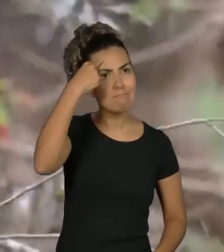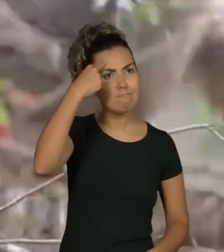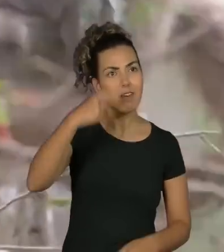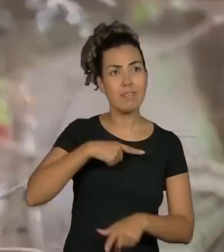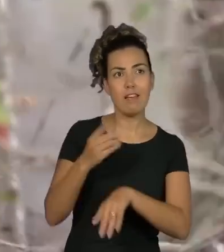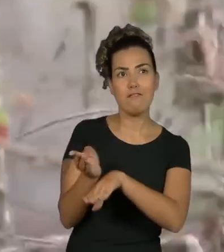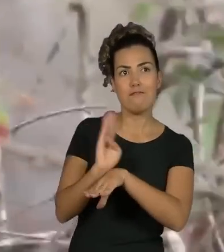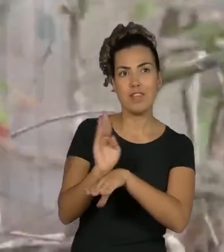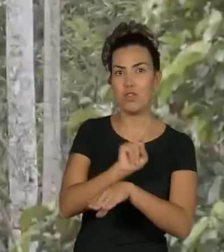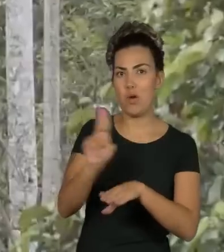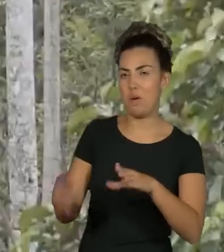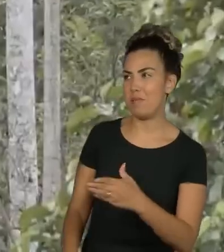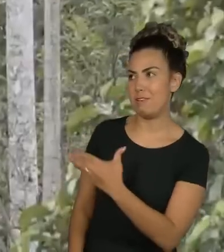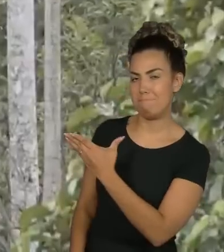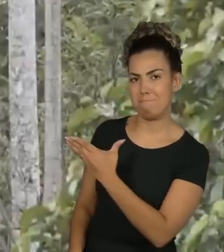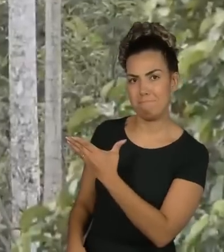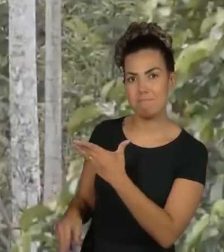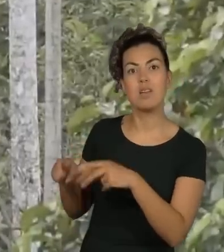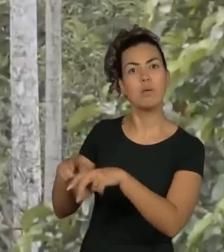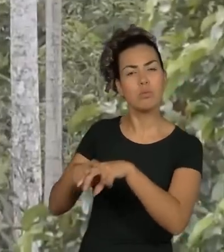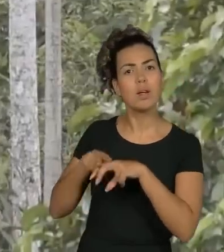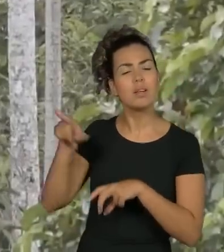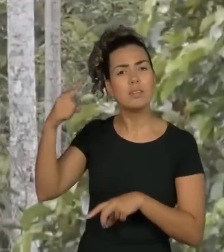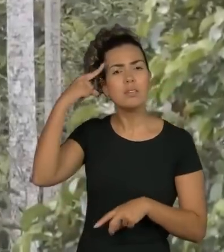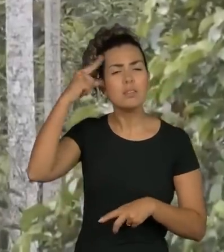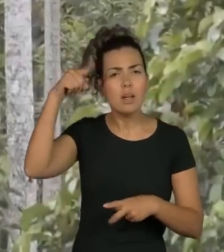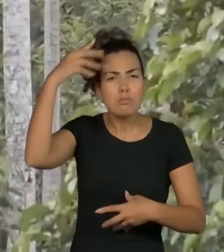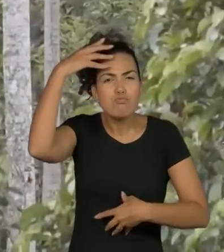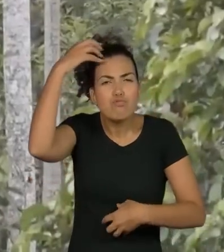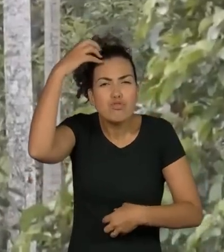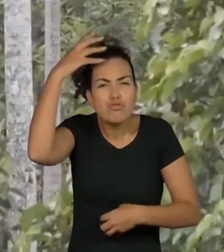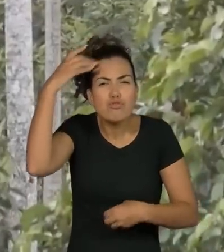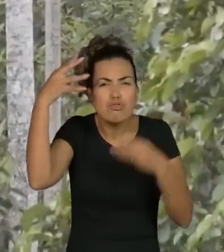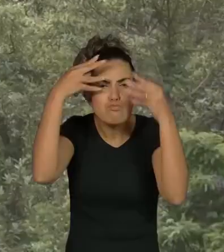sobre os preciosos e ameaçados muriquis do sul.